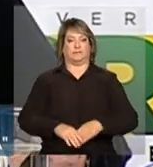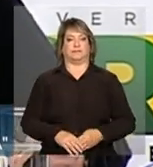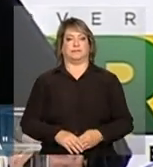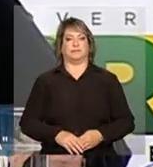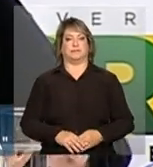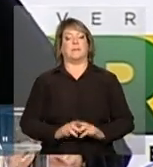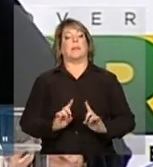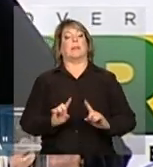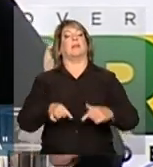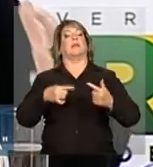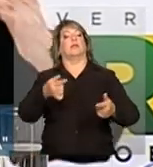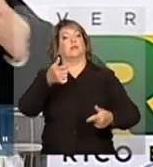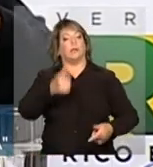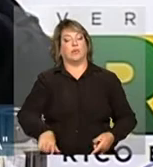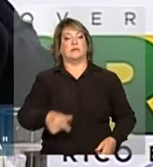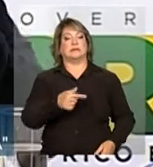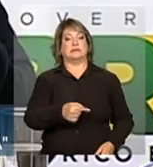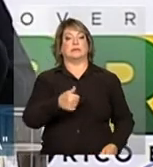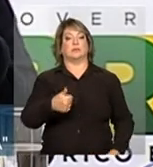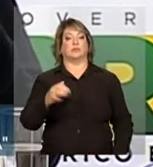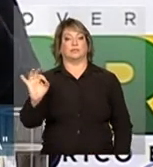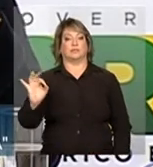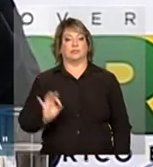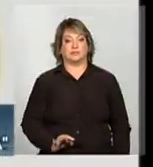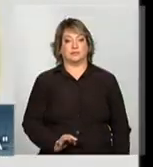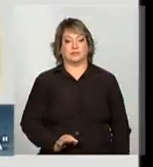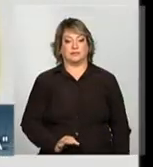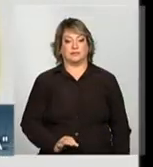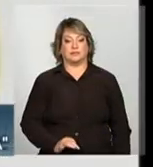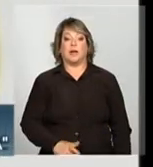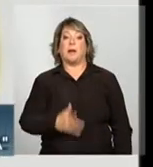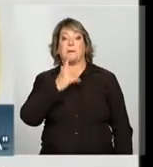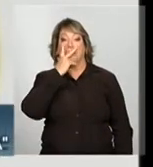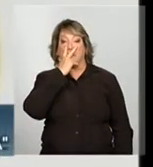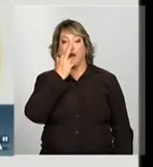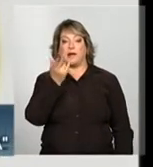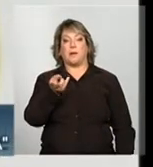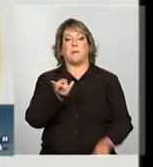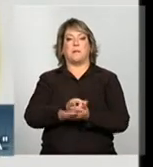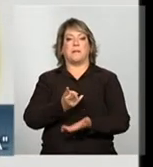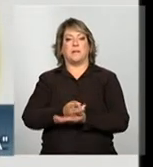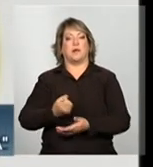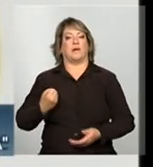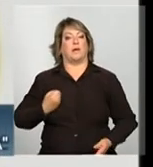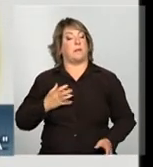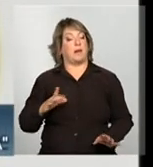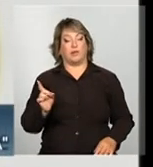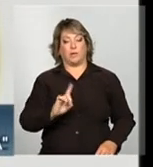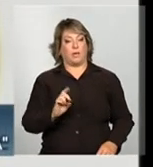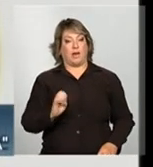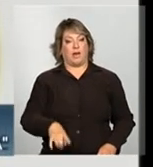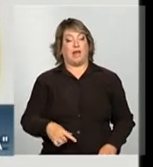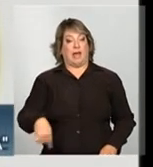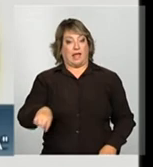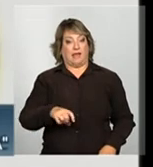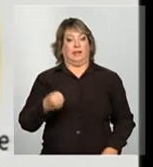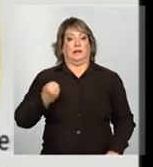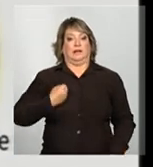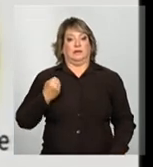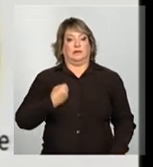Novamente, 71%. Nós parece o mesmo número, não é? esses números